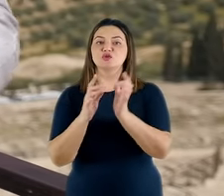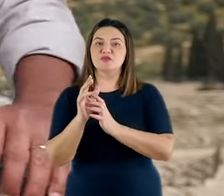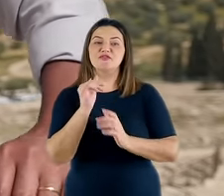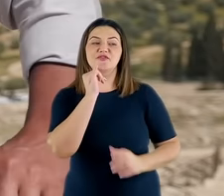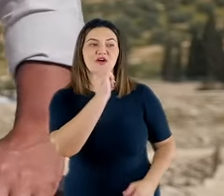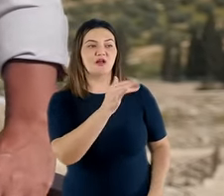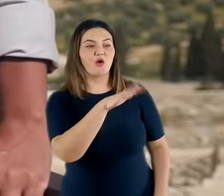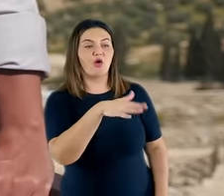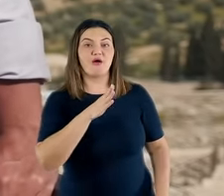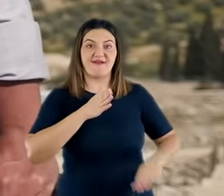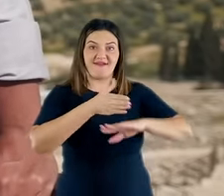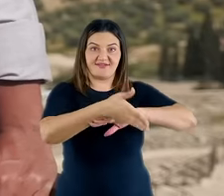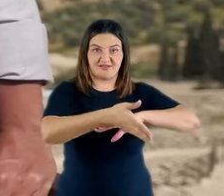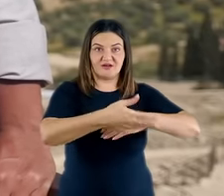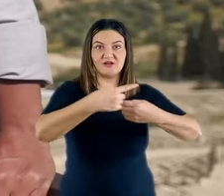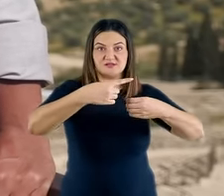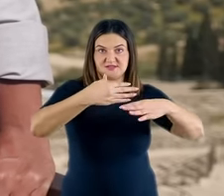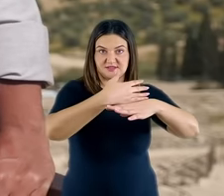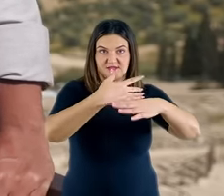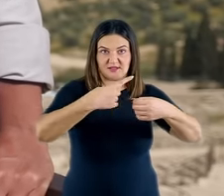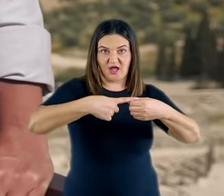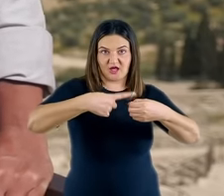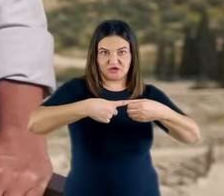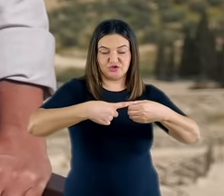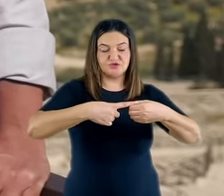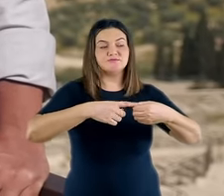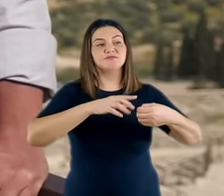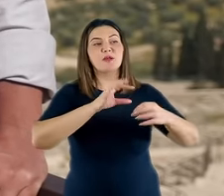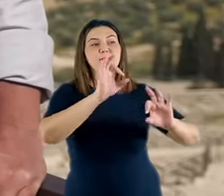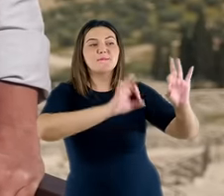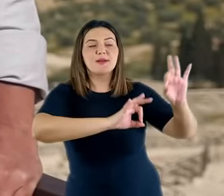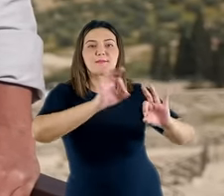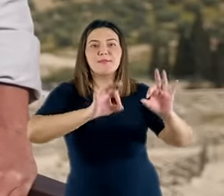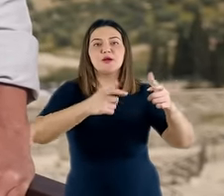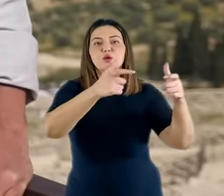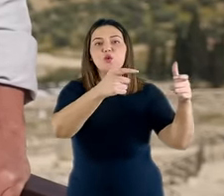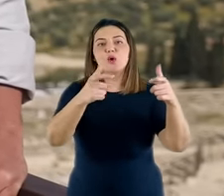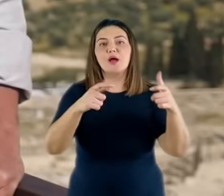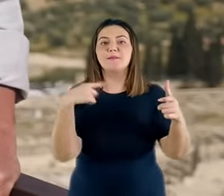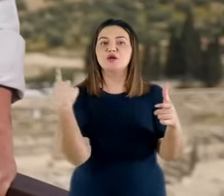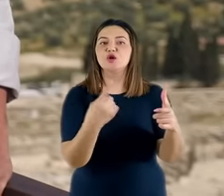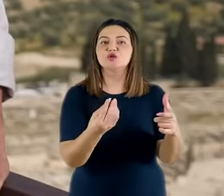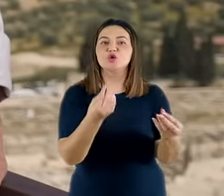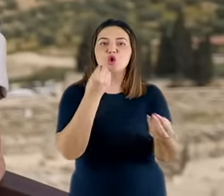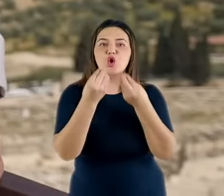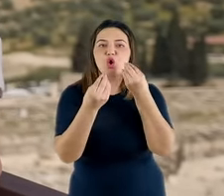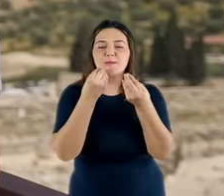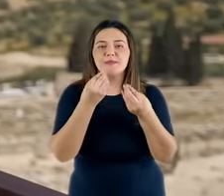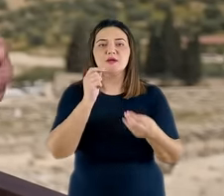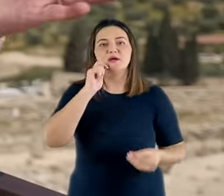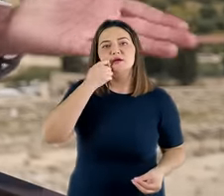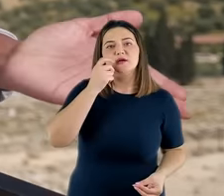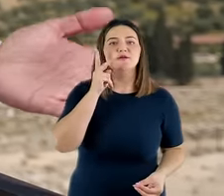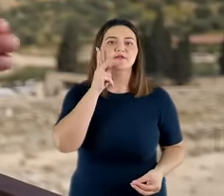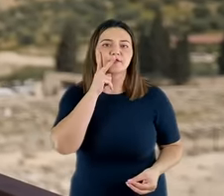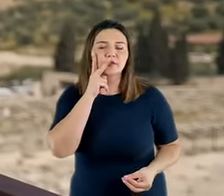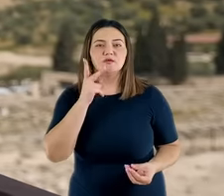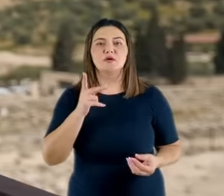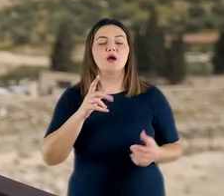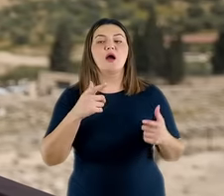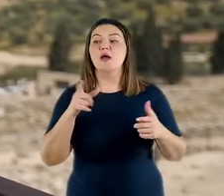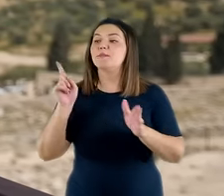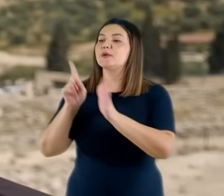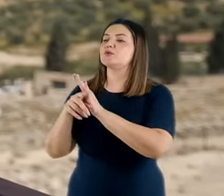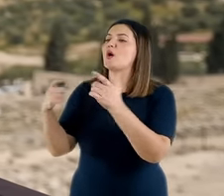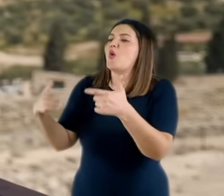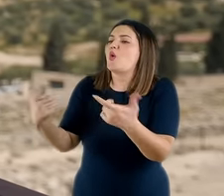então disse: entrem na cidade e preparem um lugar para a nossa ceia de Páscoa. E onde será, Senhor?